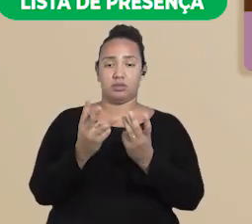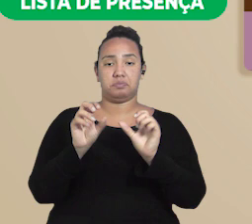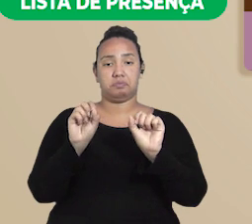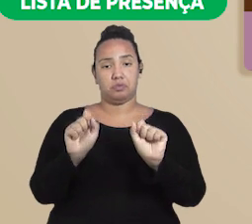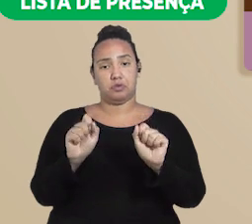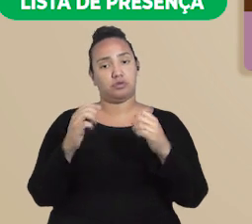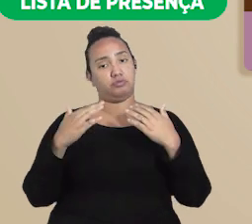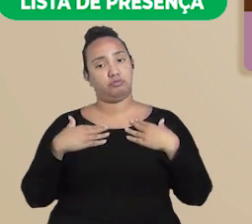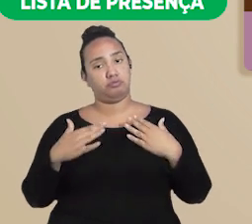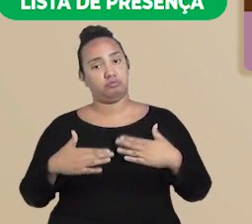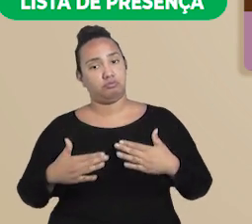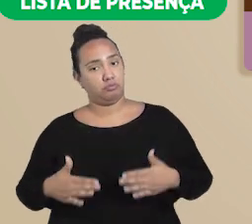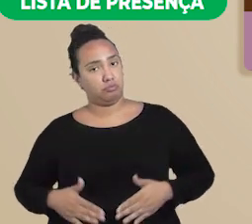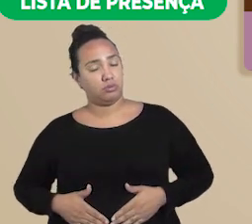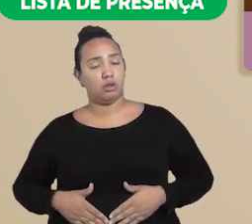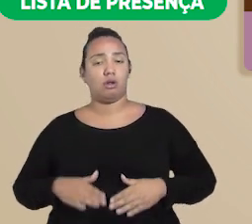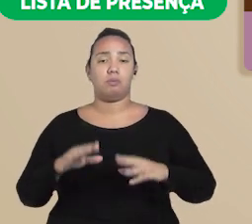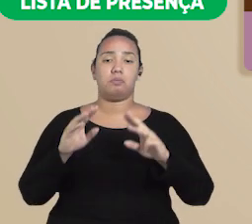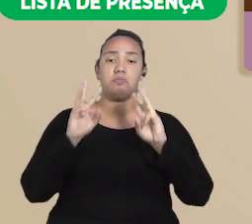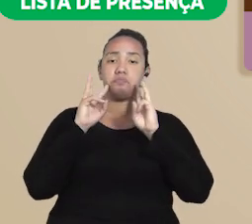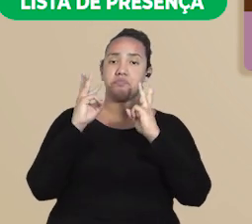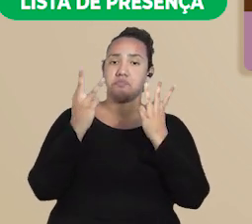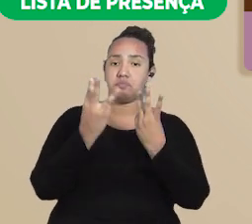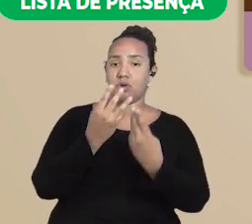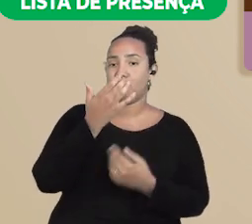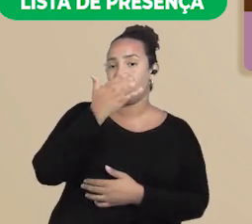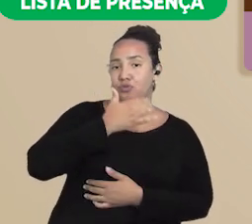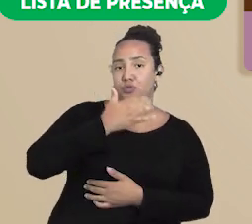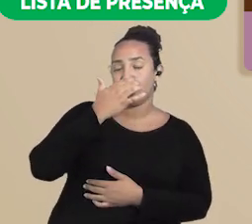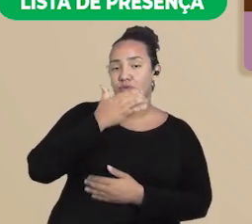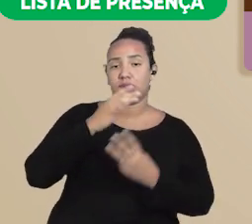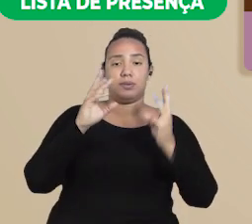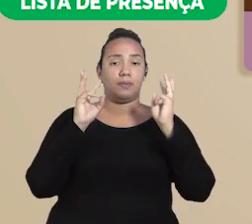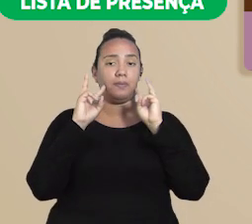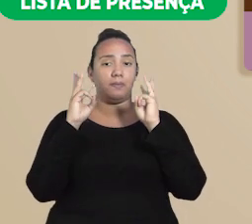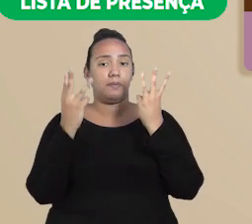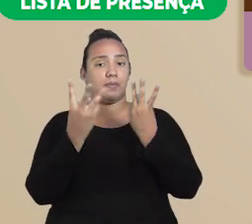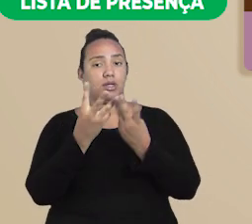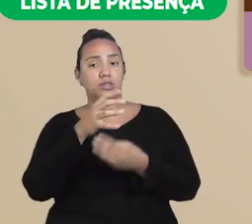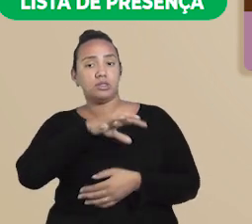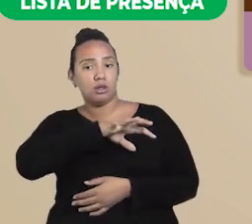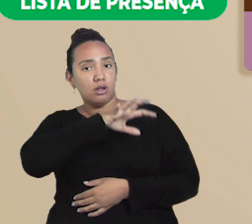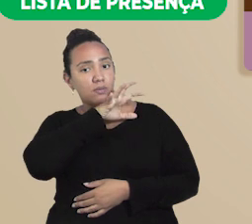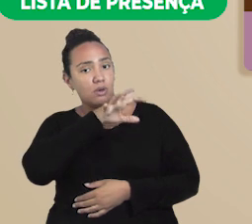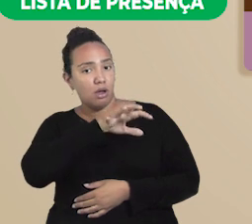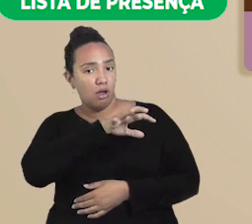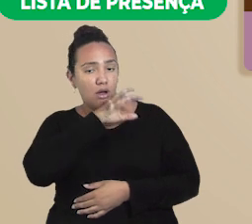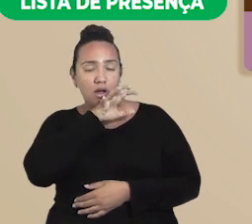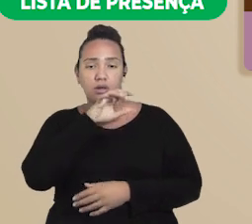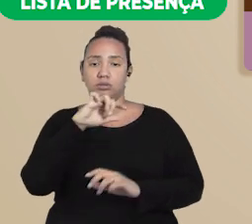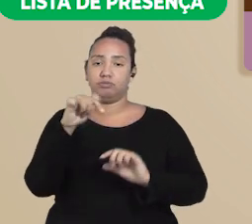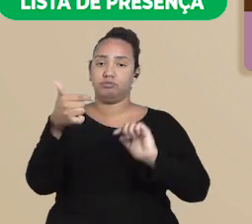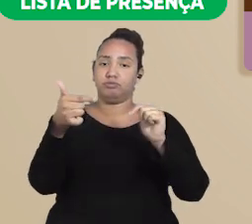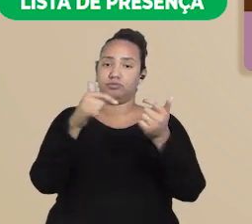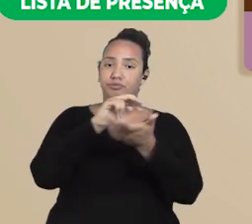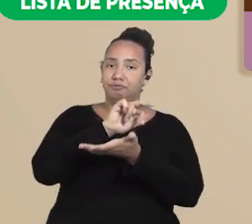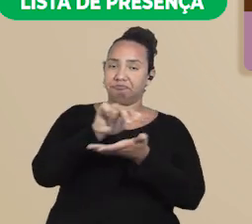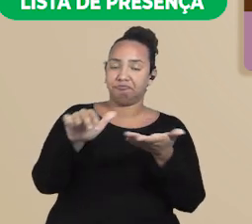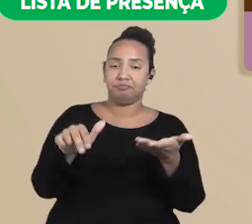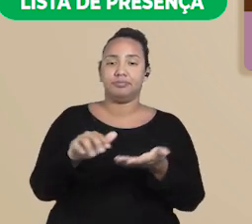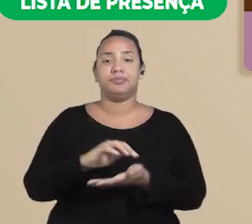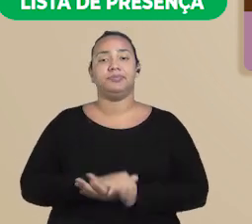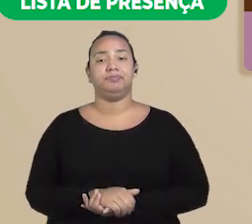algo, a massa corporal, a massa de frutas, a massa de animais e de